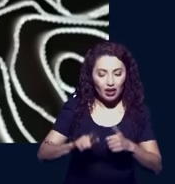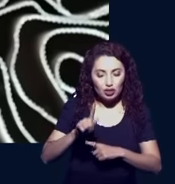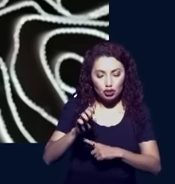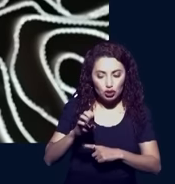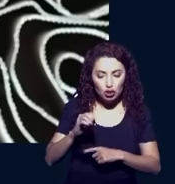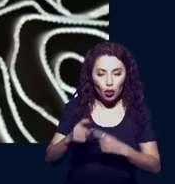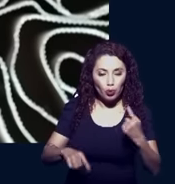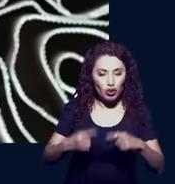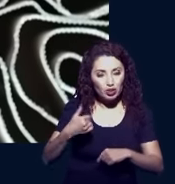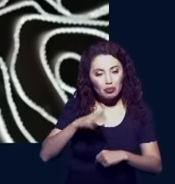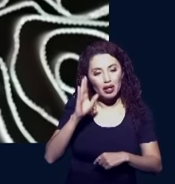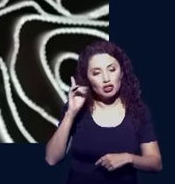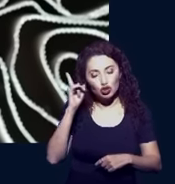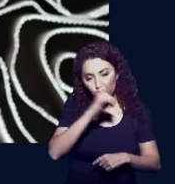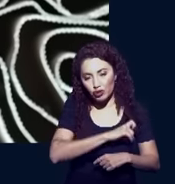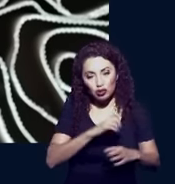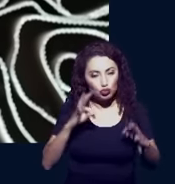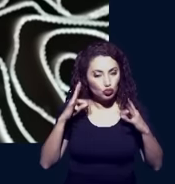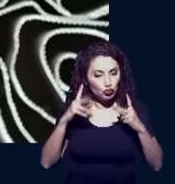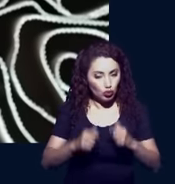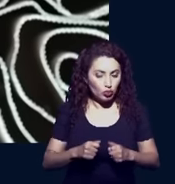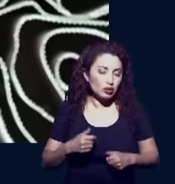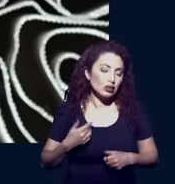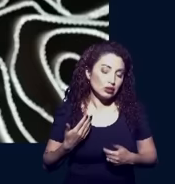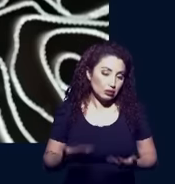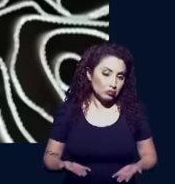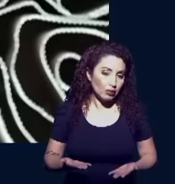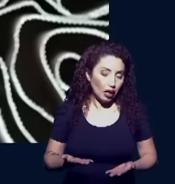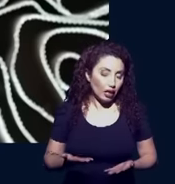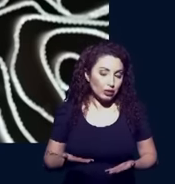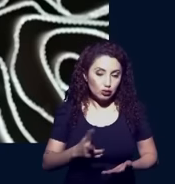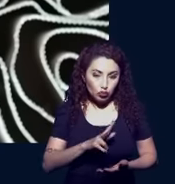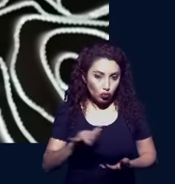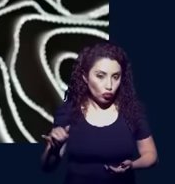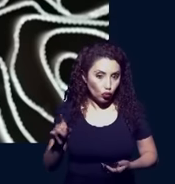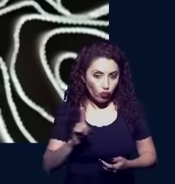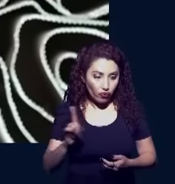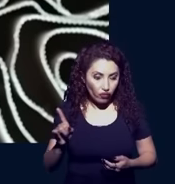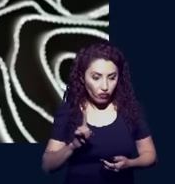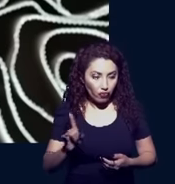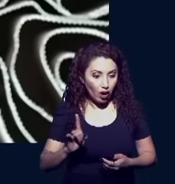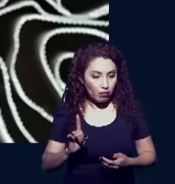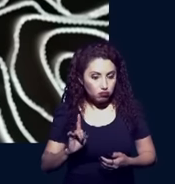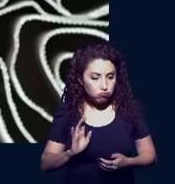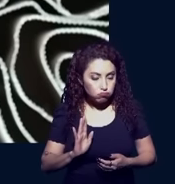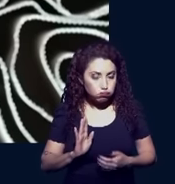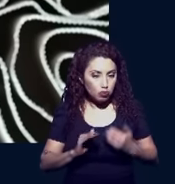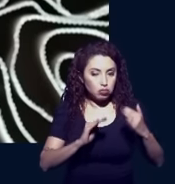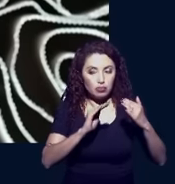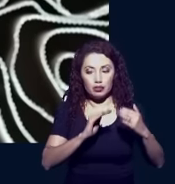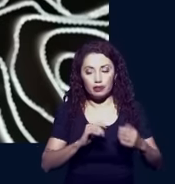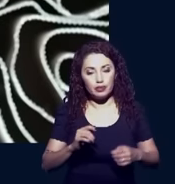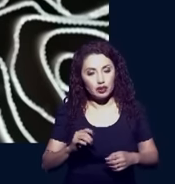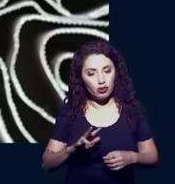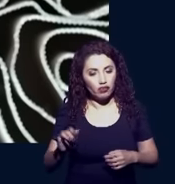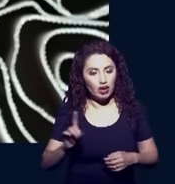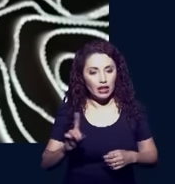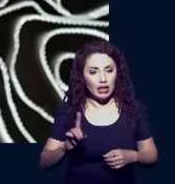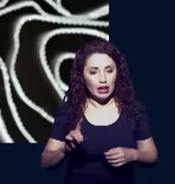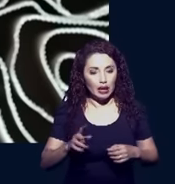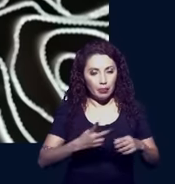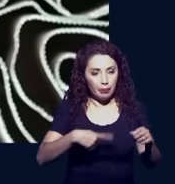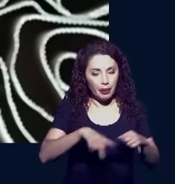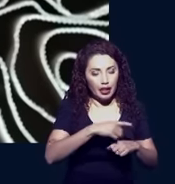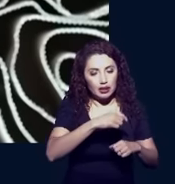ela é a mais difícil de todas mas eu diria que ele não vai escalar né Eu acho que que Rússia